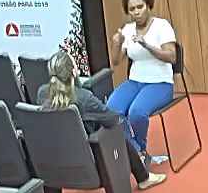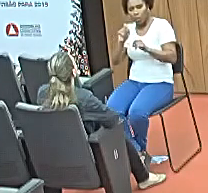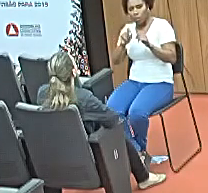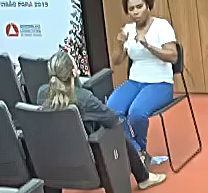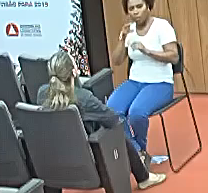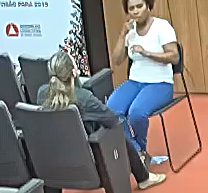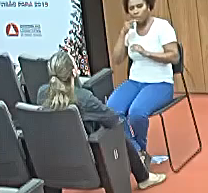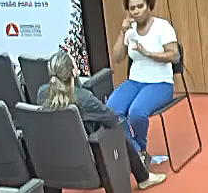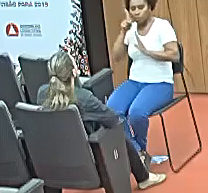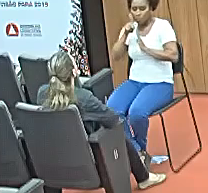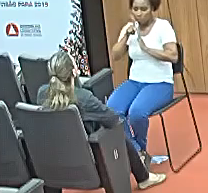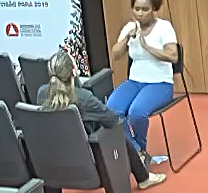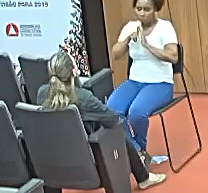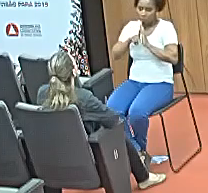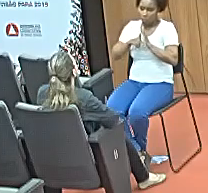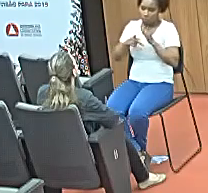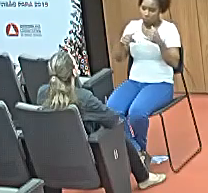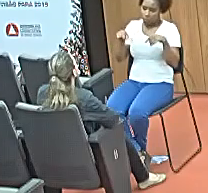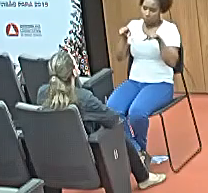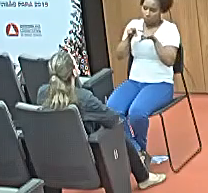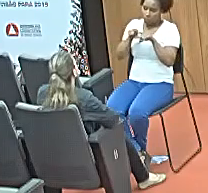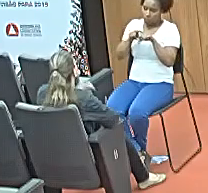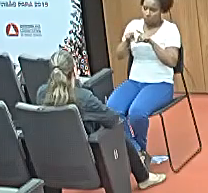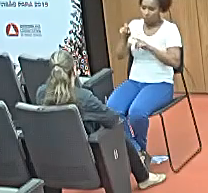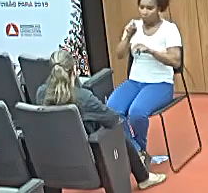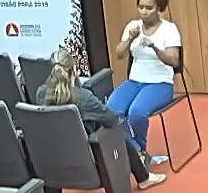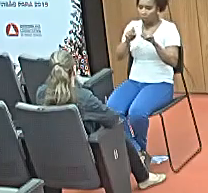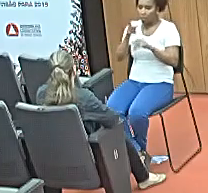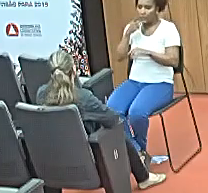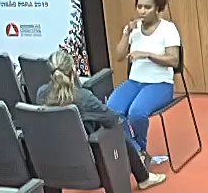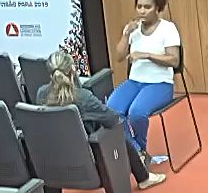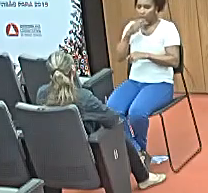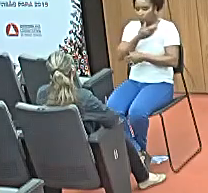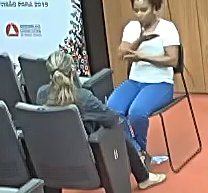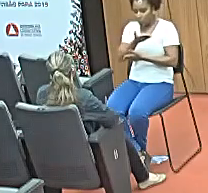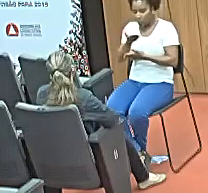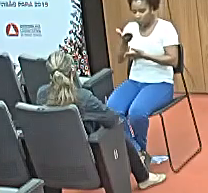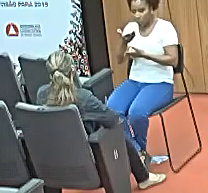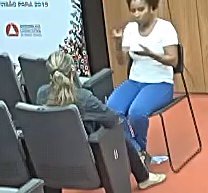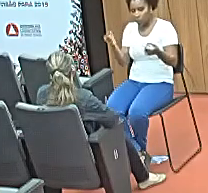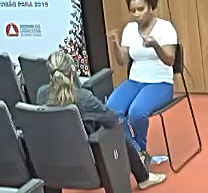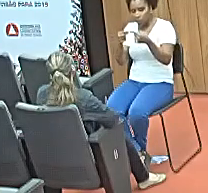as seguintes recomendações ao poder executivo no âmbito dos programas